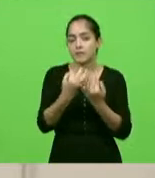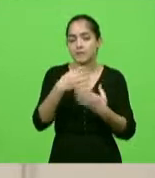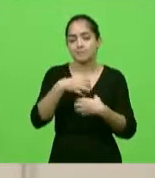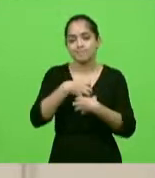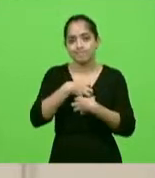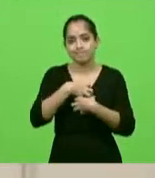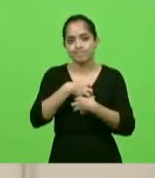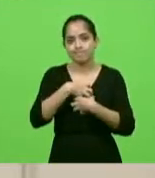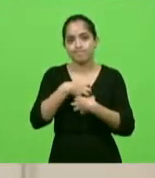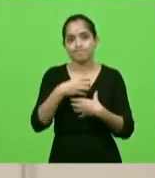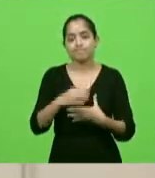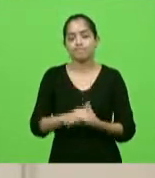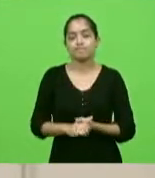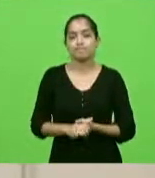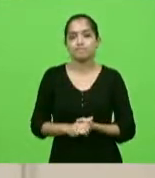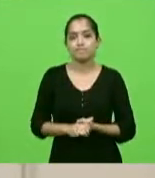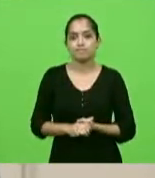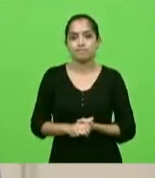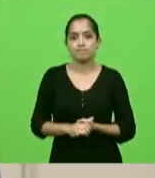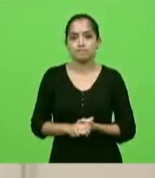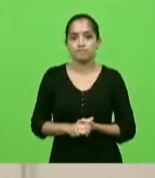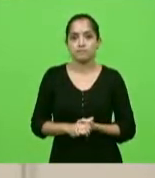enlutados.